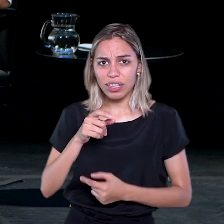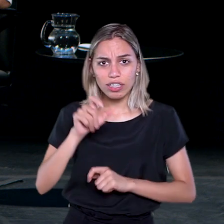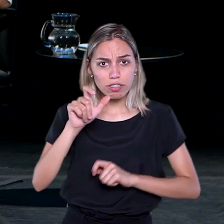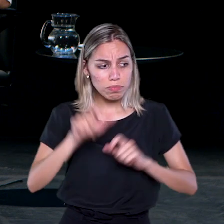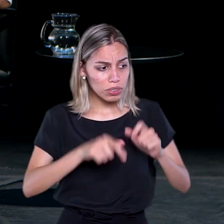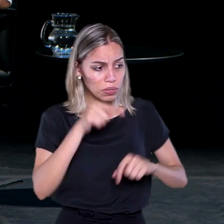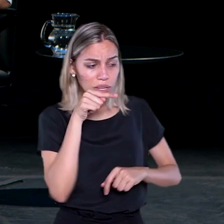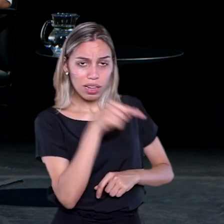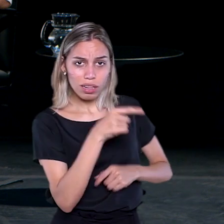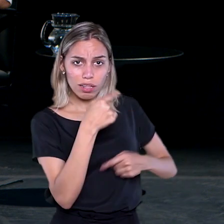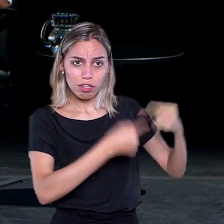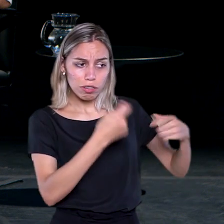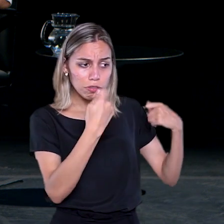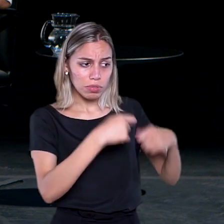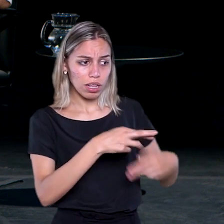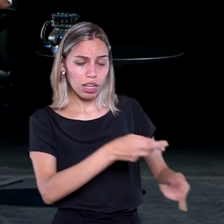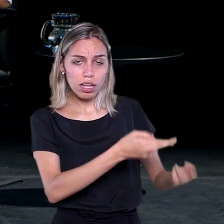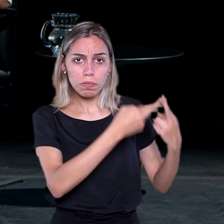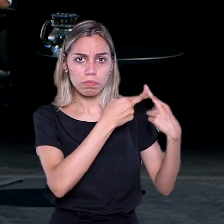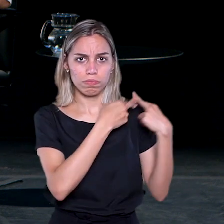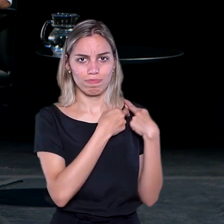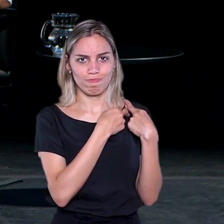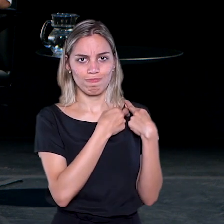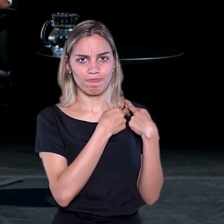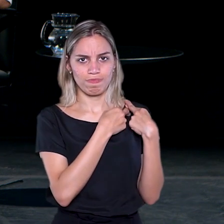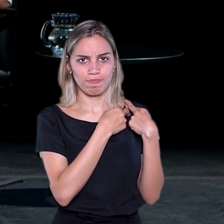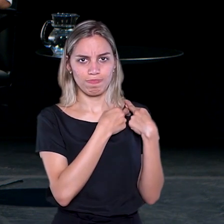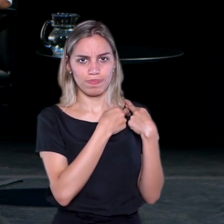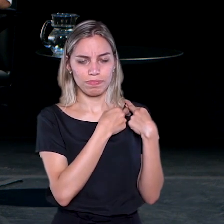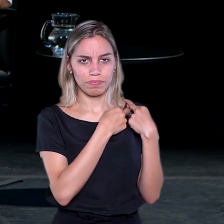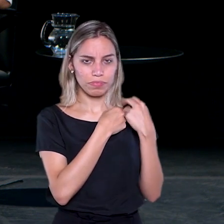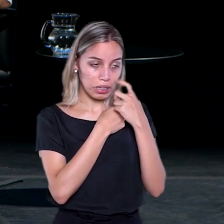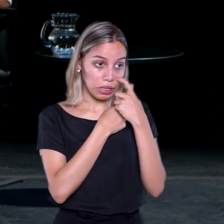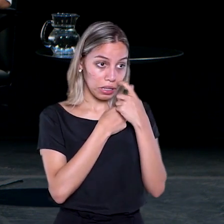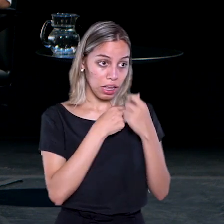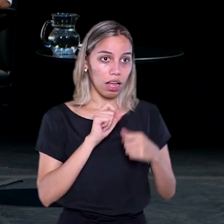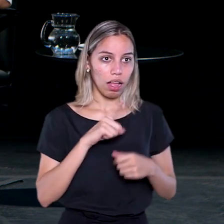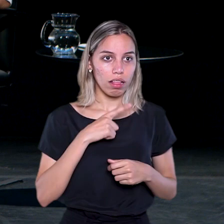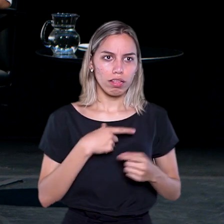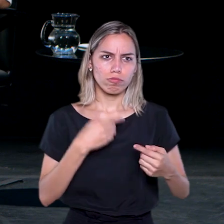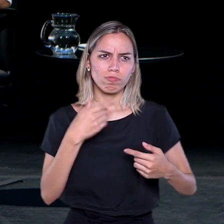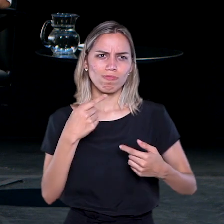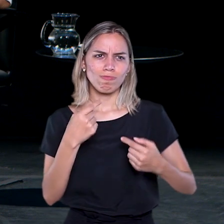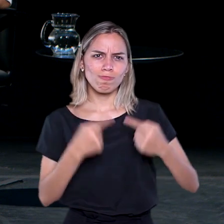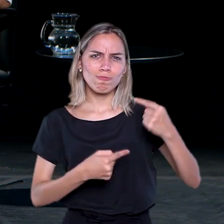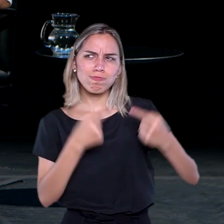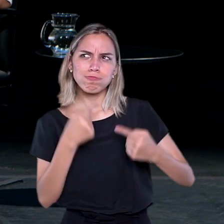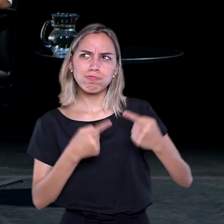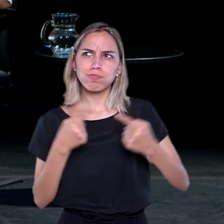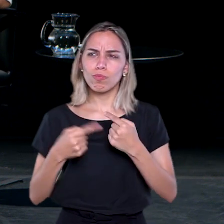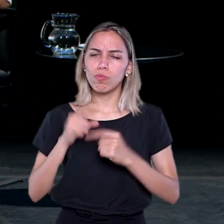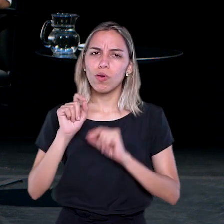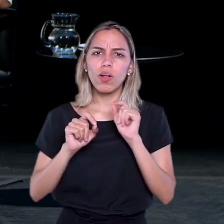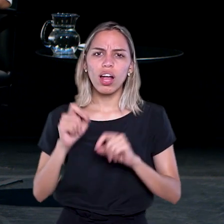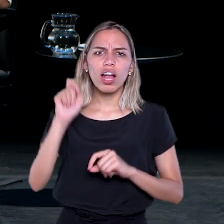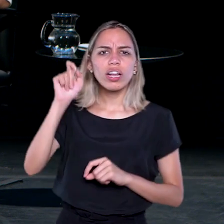ser responsabilizadas por isso. Responsabilizadas. E aí isso nos traz a uma discussão, Afonso, sobre quem é negro no